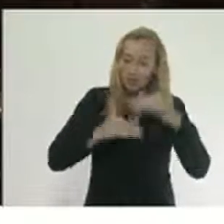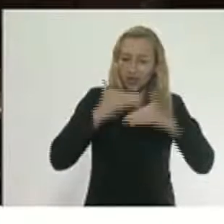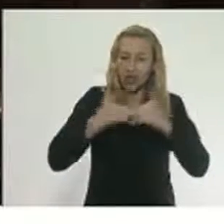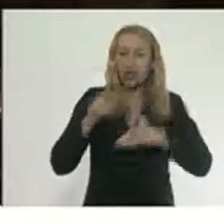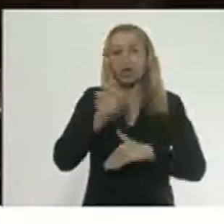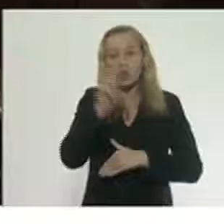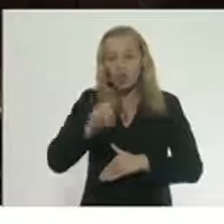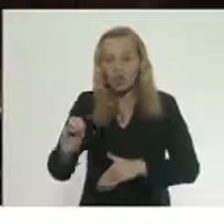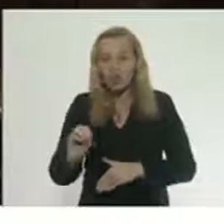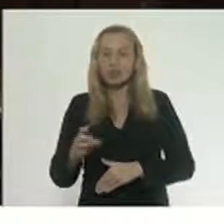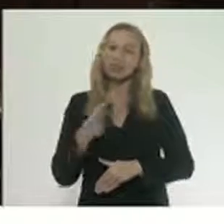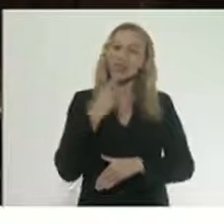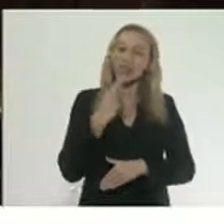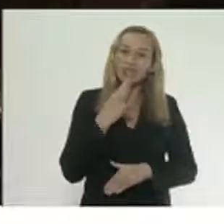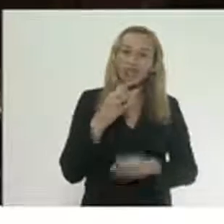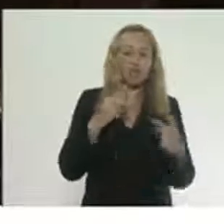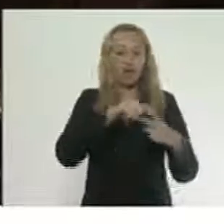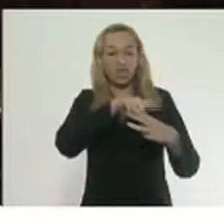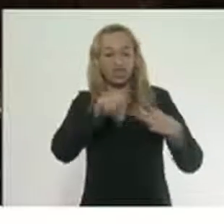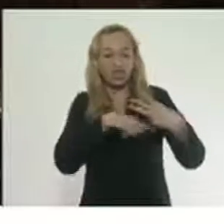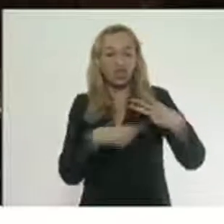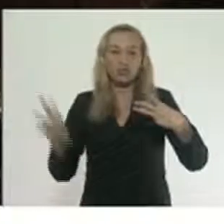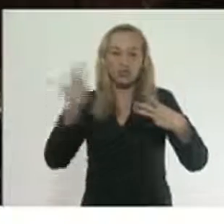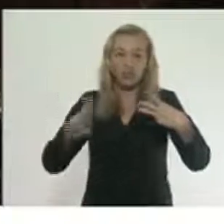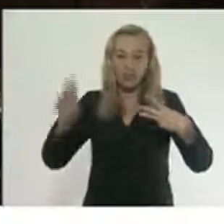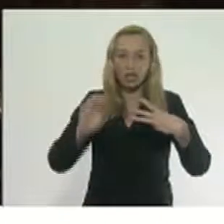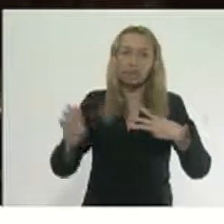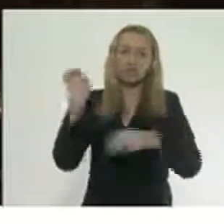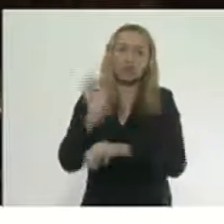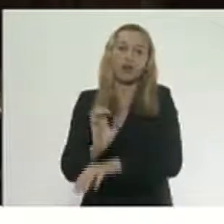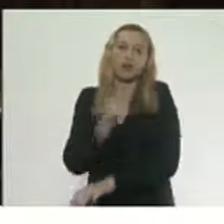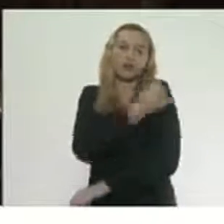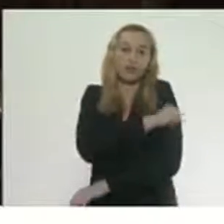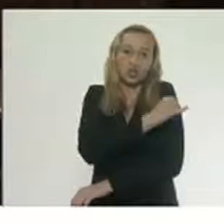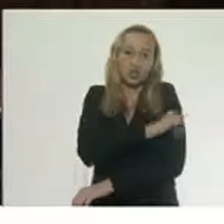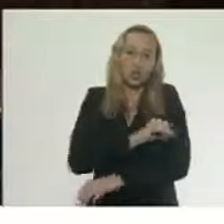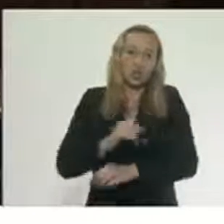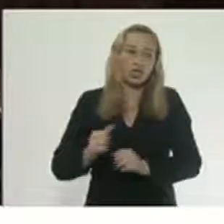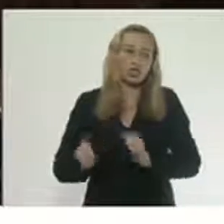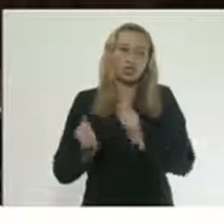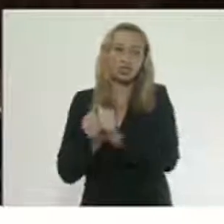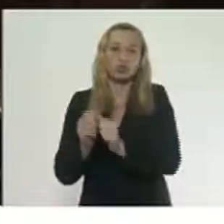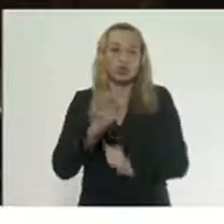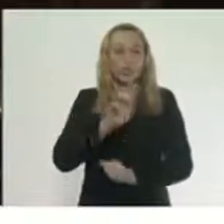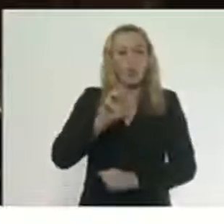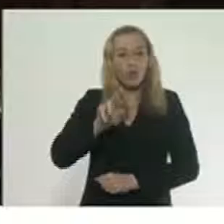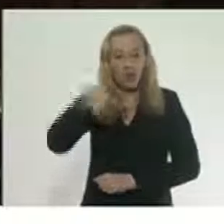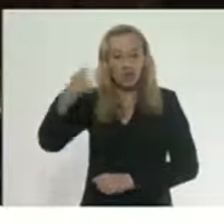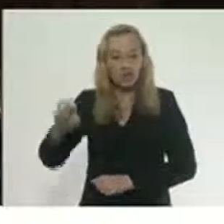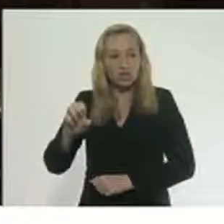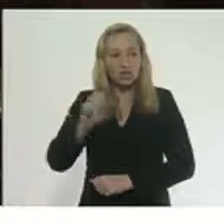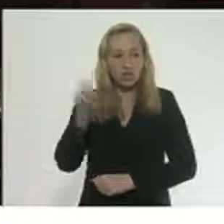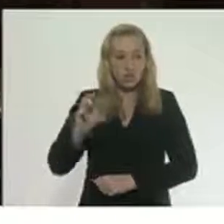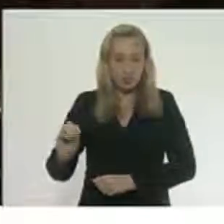plenamente reconhecida como uma das 3 universidades estaduais do Rio de Janeiro, ao lado da UERJ, ao lado da UENF. Era isso, senhor presidente, muito obrigado.